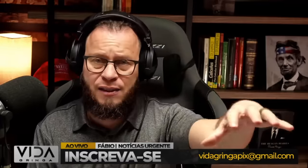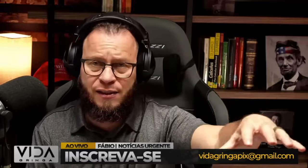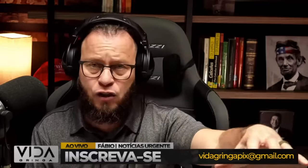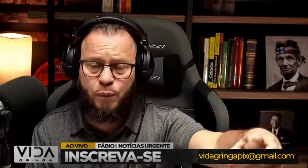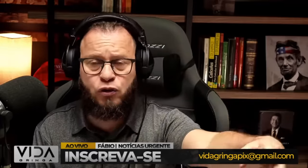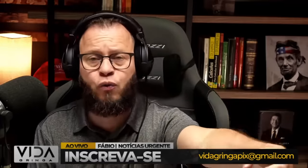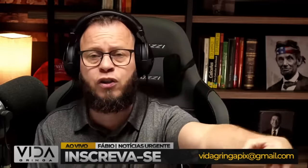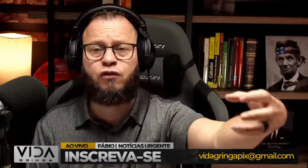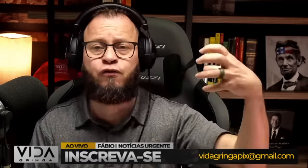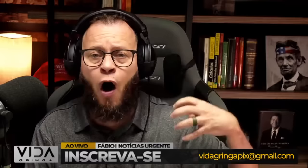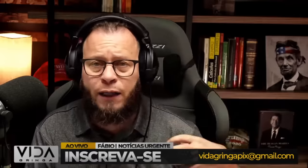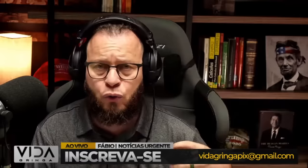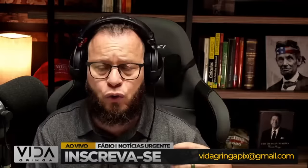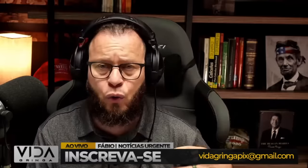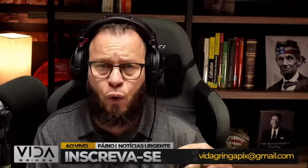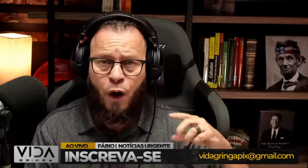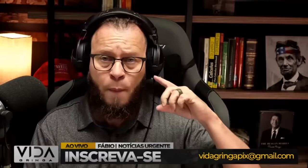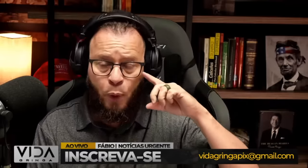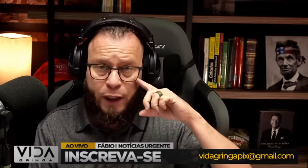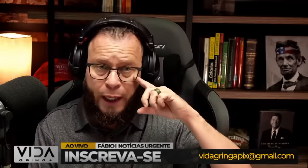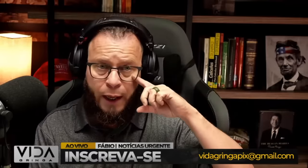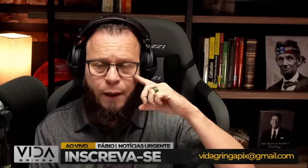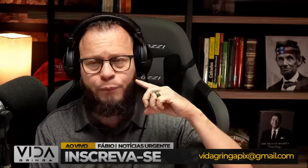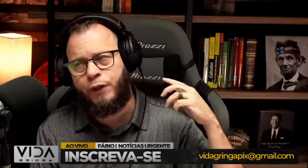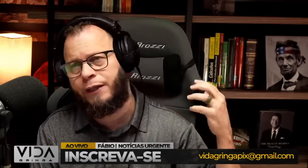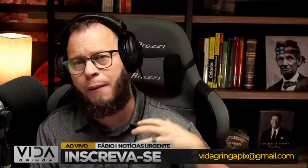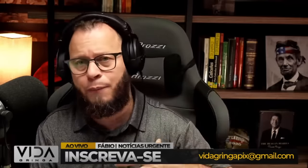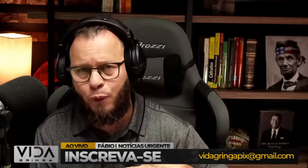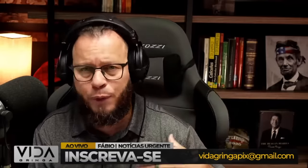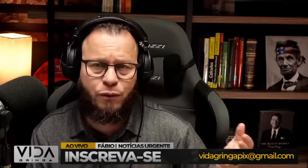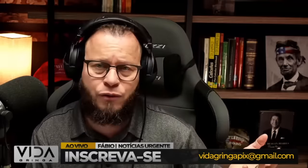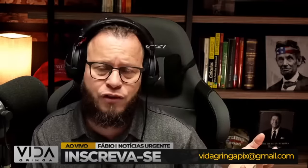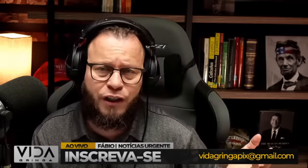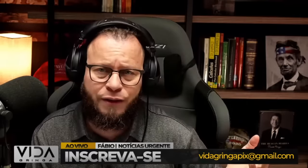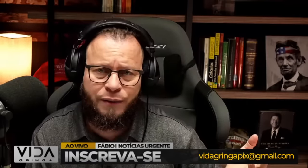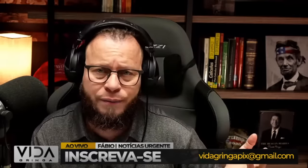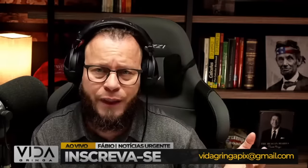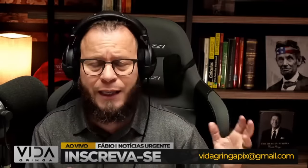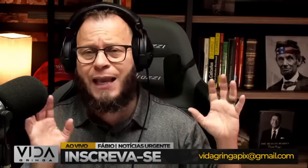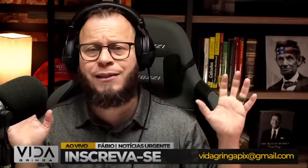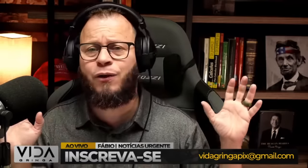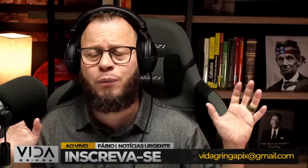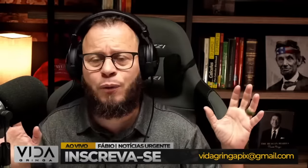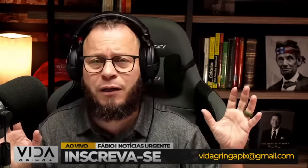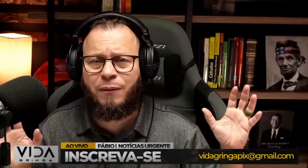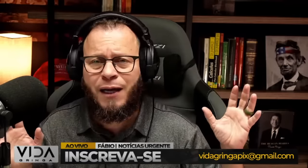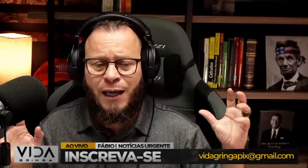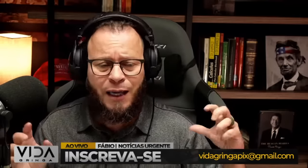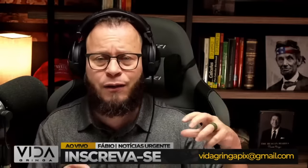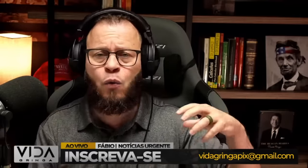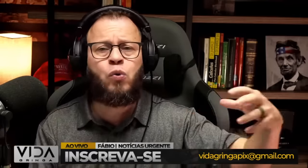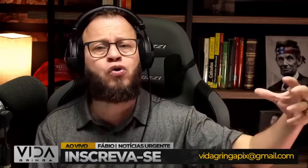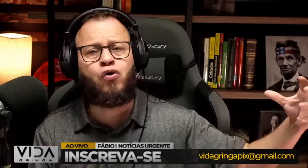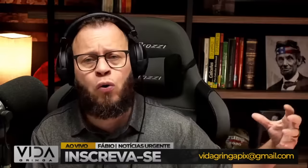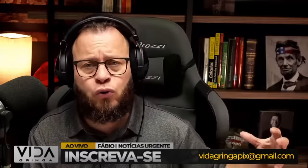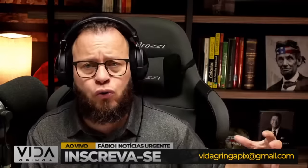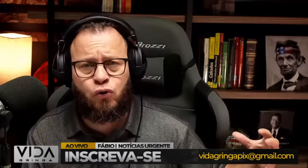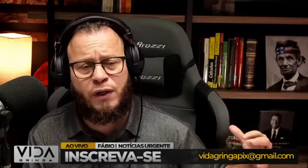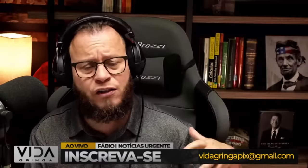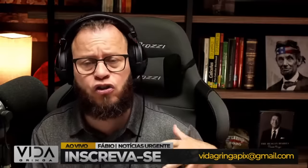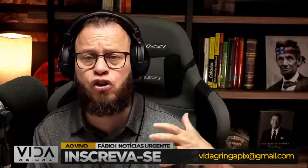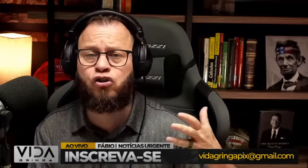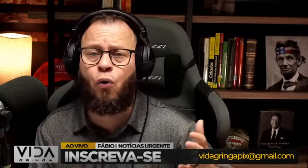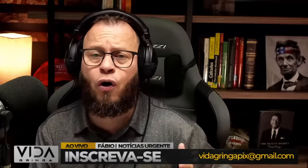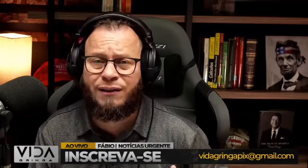essas sete pessoas fora do jogo por quê Porque na minha opinião são de direita e esse que é o problema então os outros